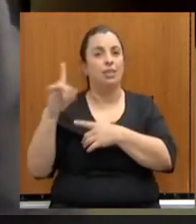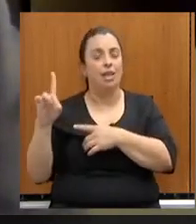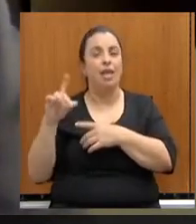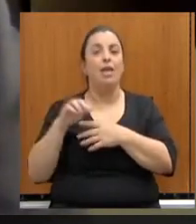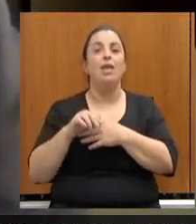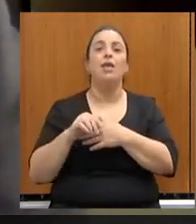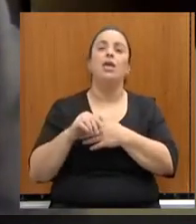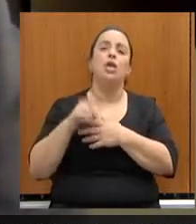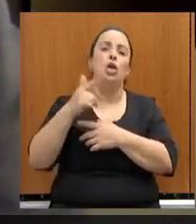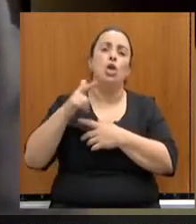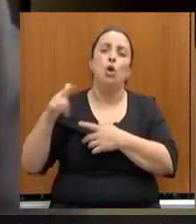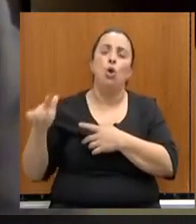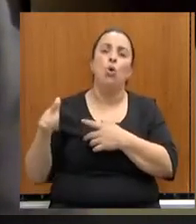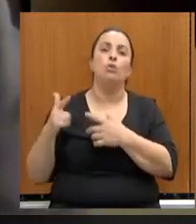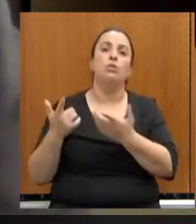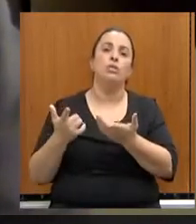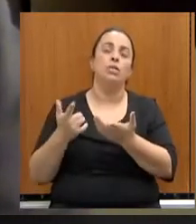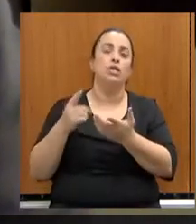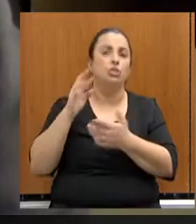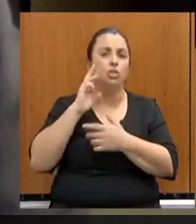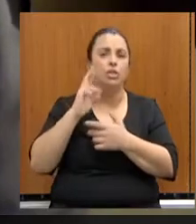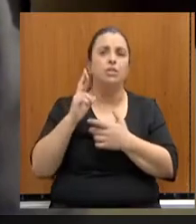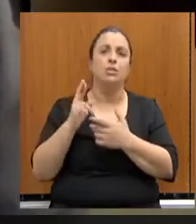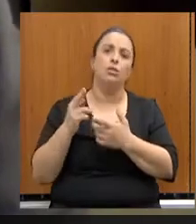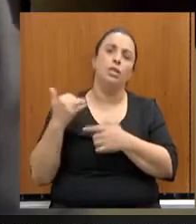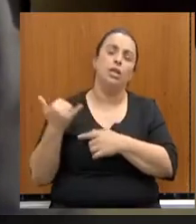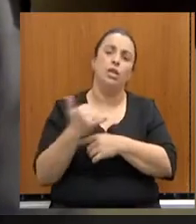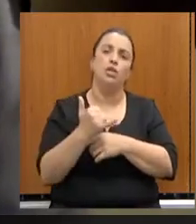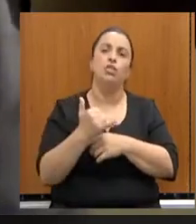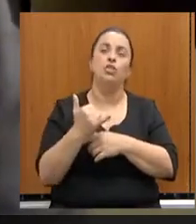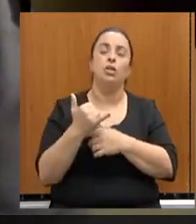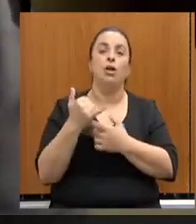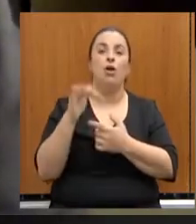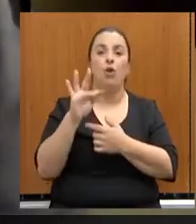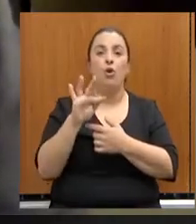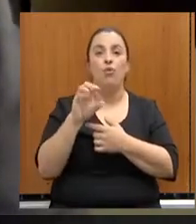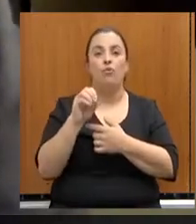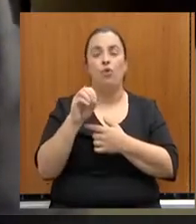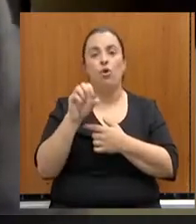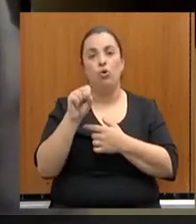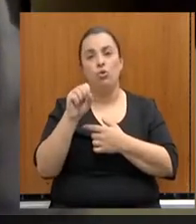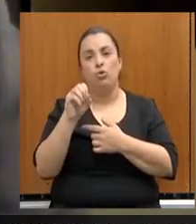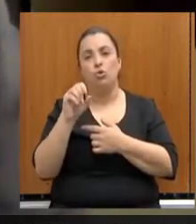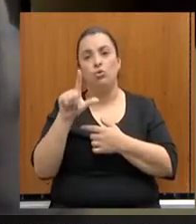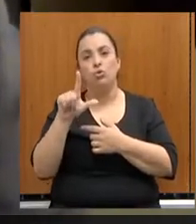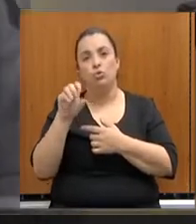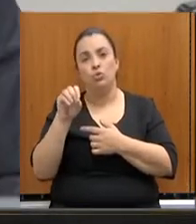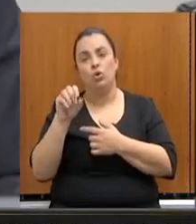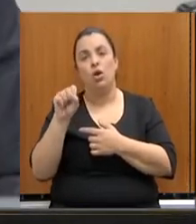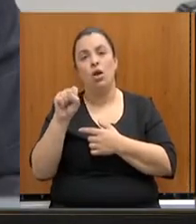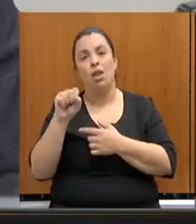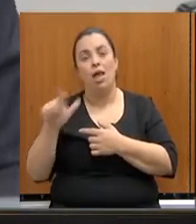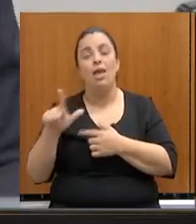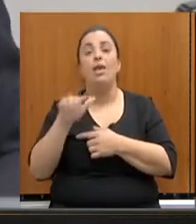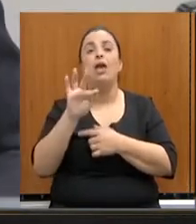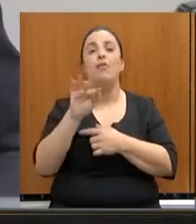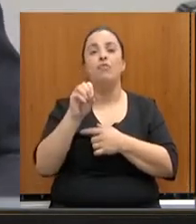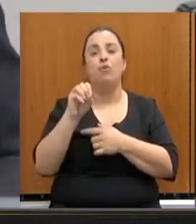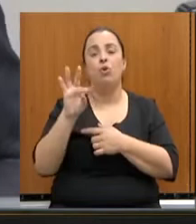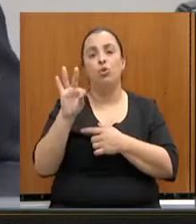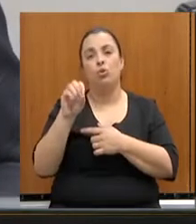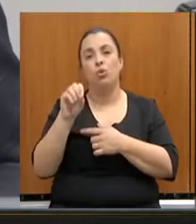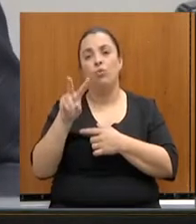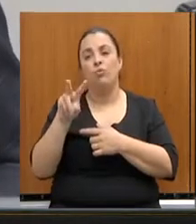centralizada energia solar pode faltar Obrigado secretária Obrigado Presidente por áudio Obrigado